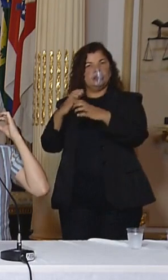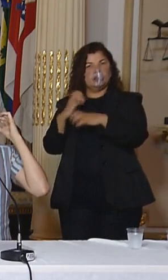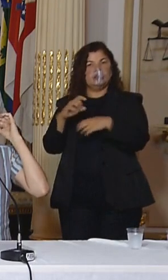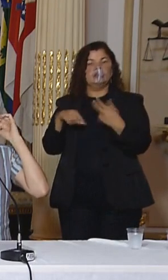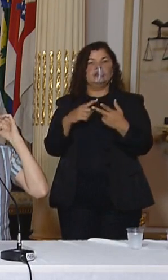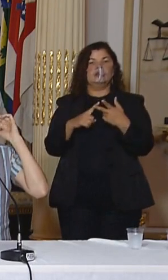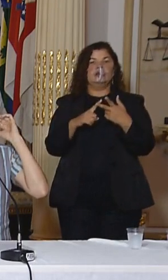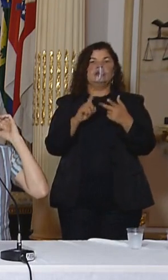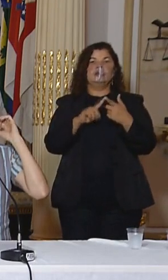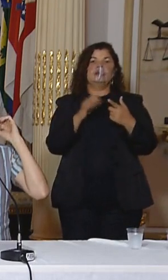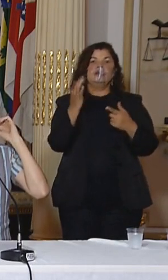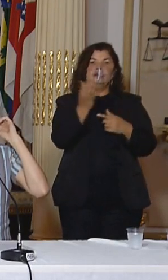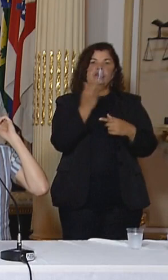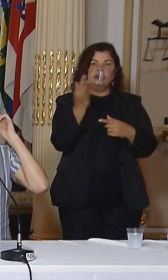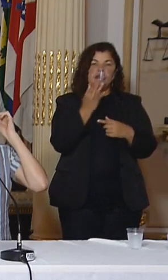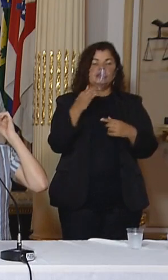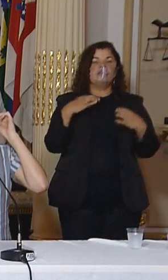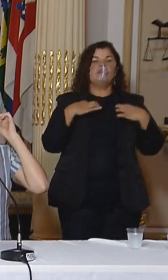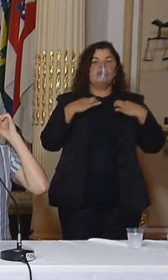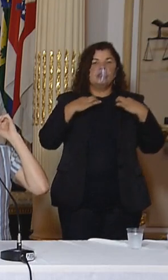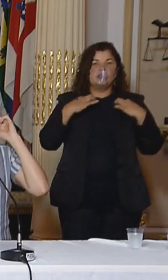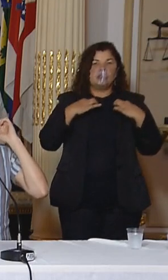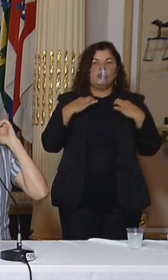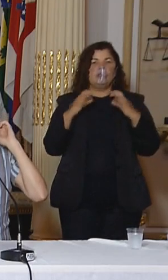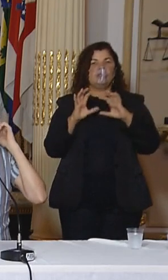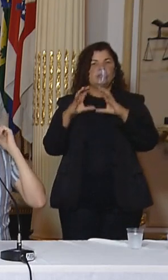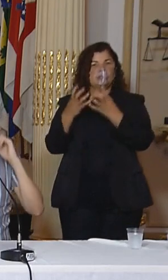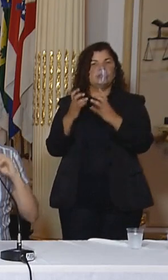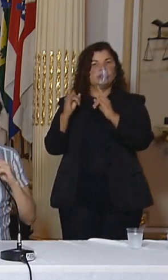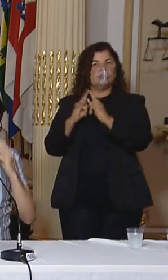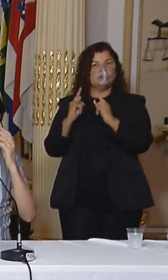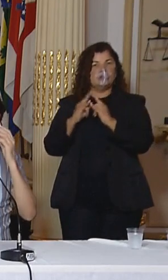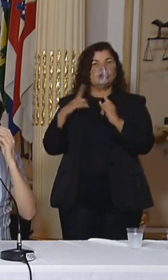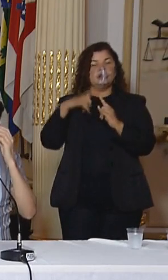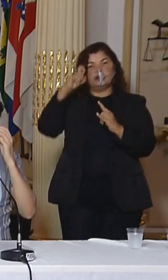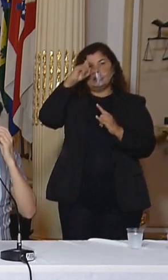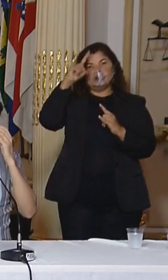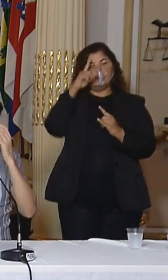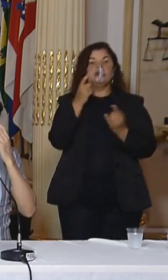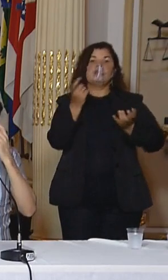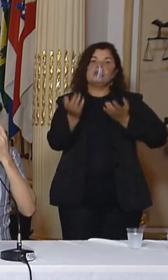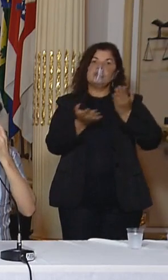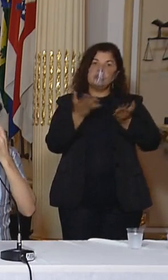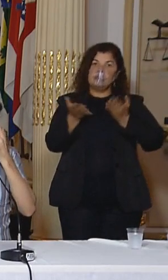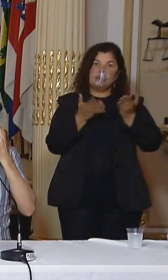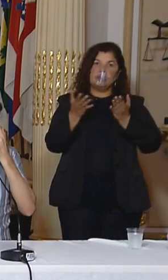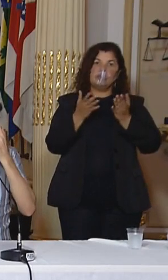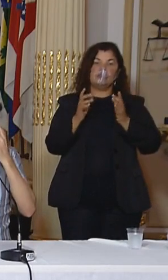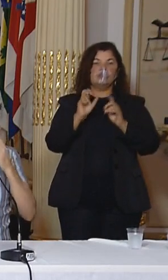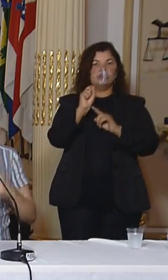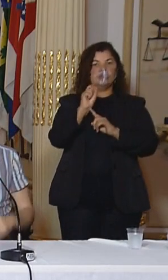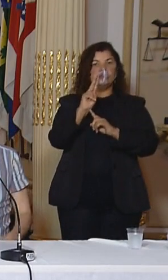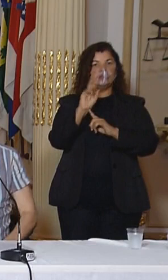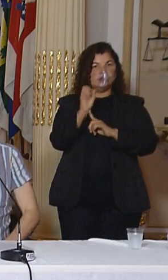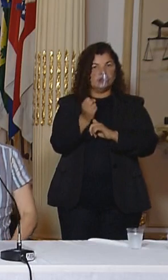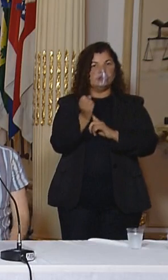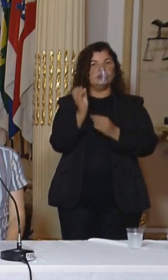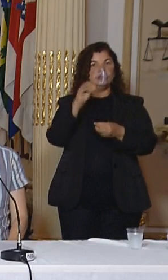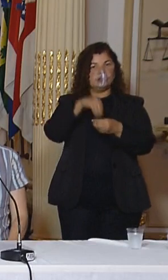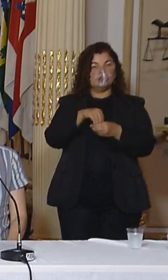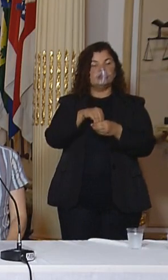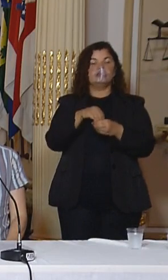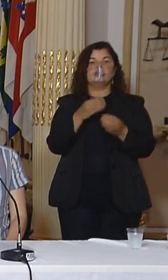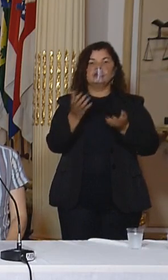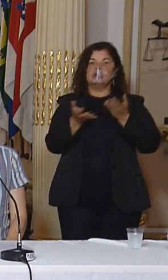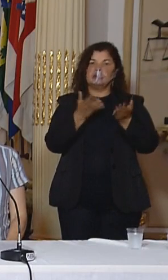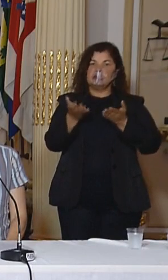a Federação dos Filantrópicos, que tem os hospitais que atendem ao Sistema Único de Saúde, que atendem